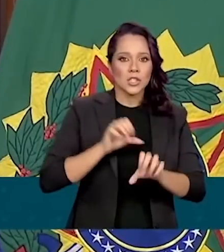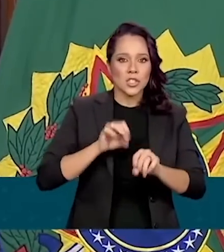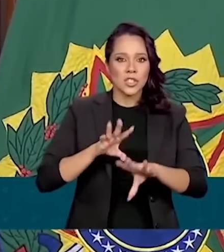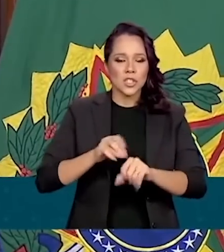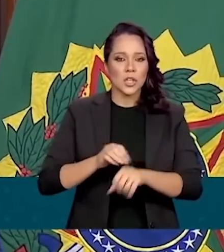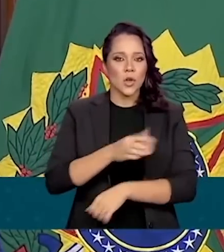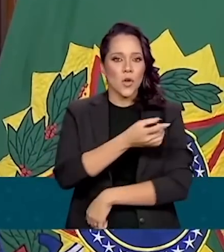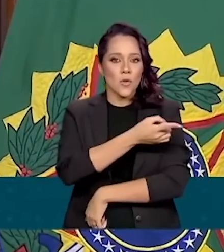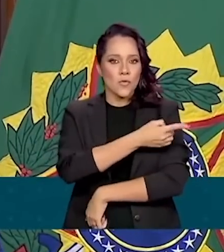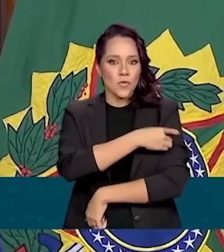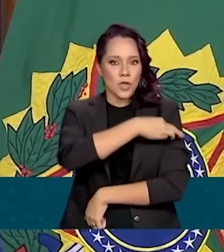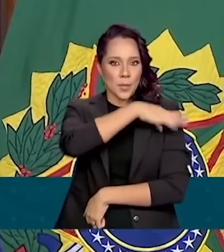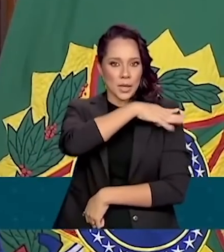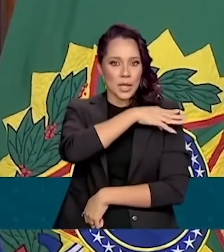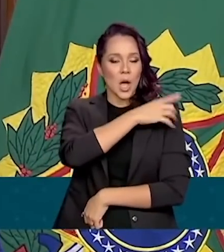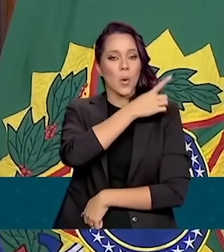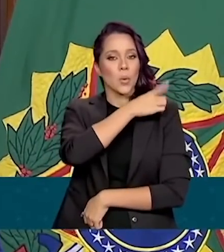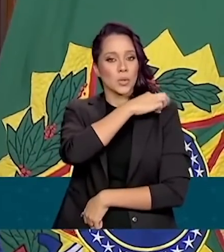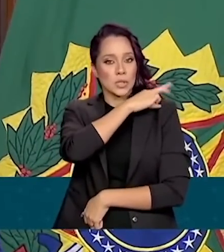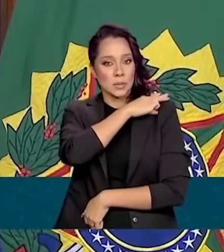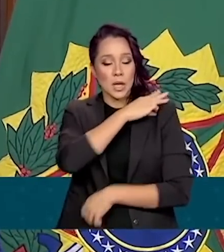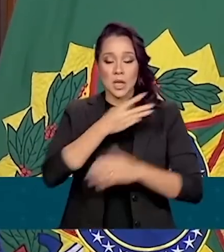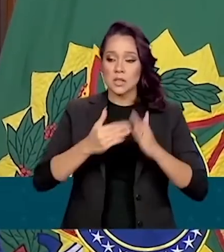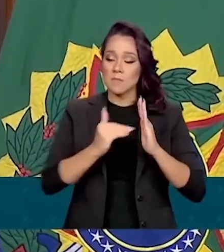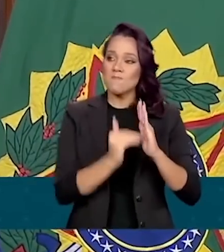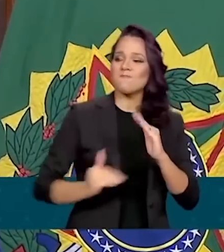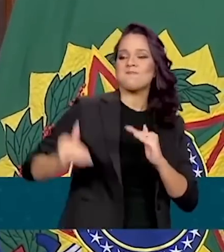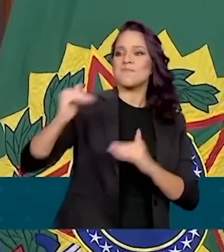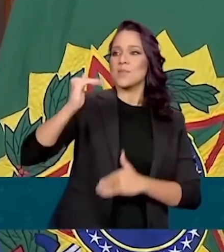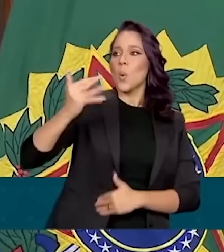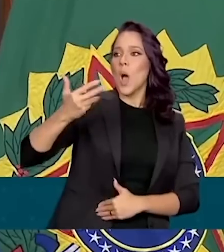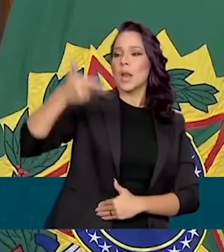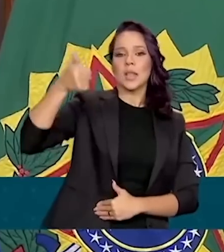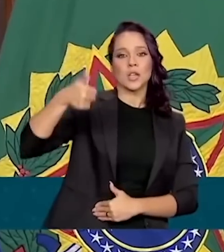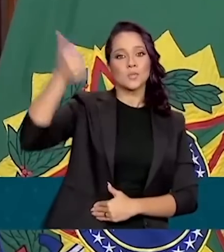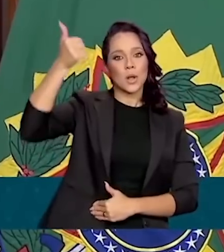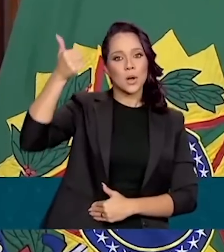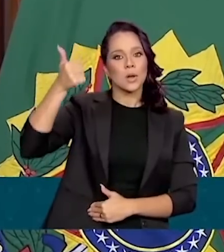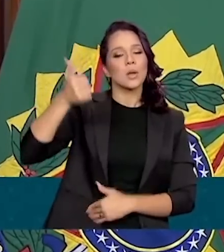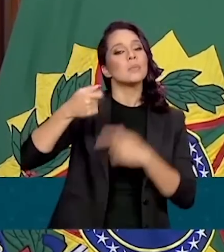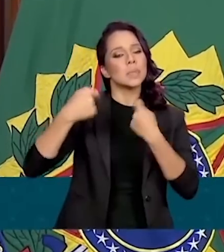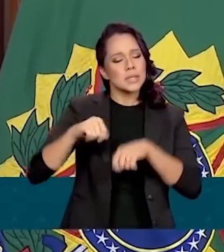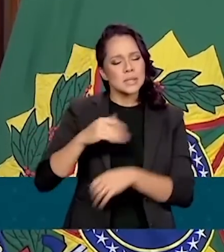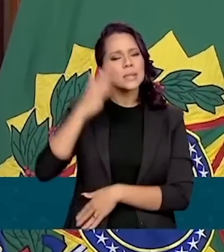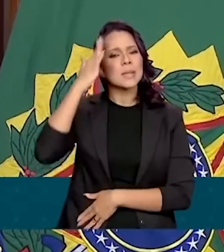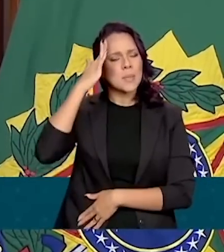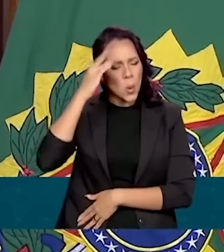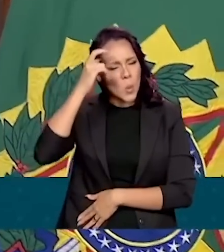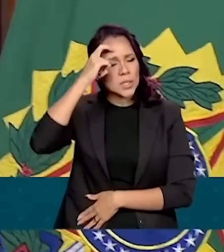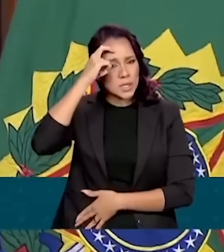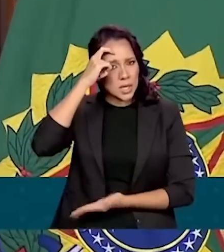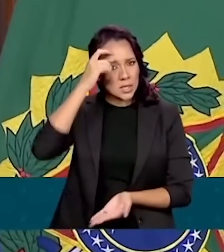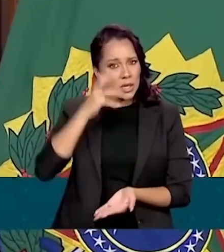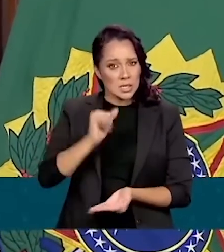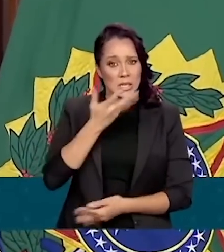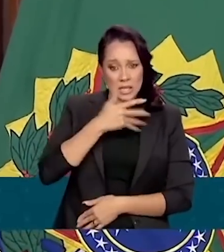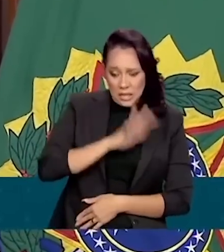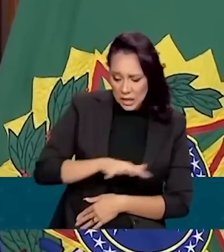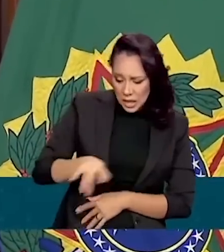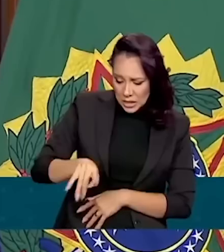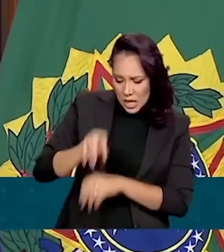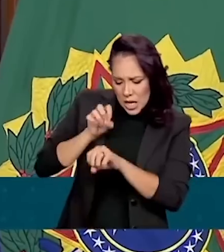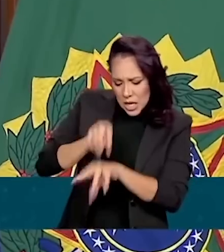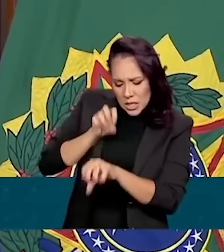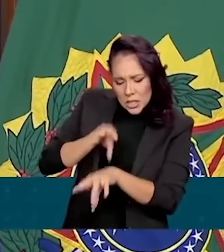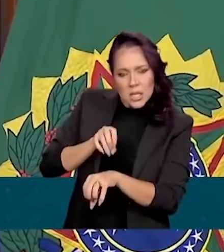ensino fundamental e no ensino básico. É preciso que a gente tome consciência. Se a nossa criança não for